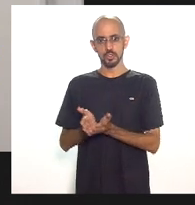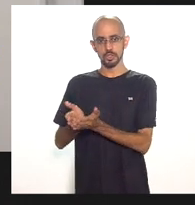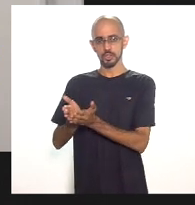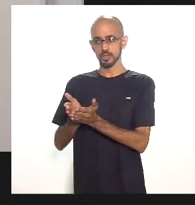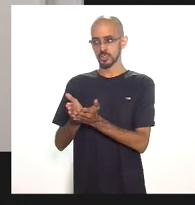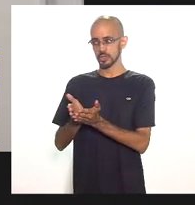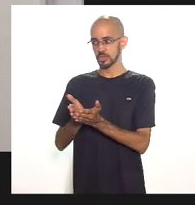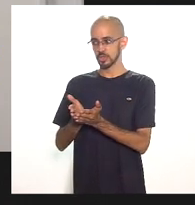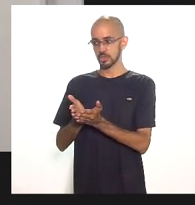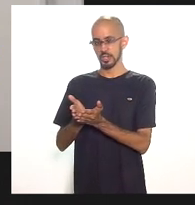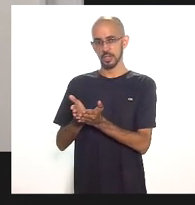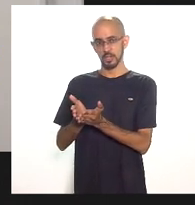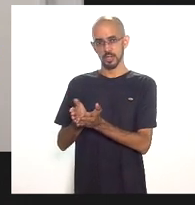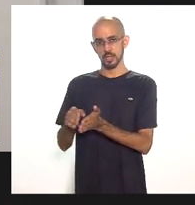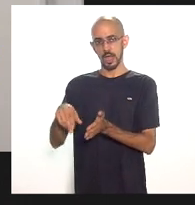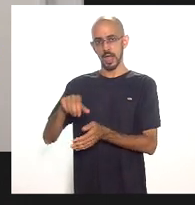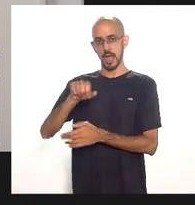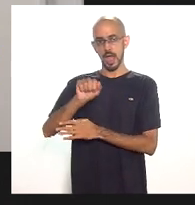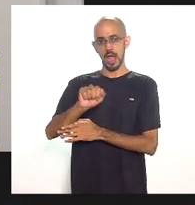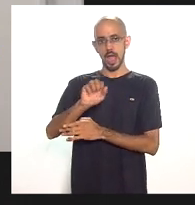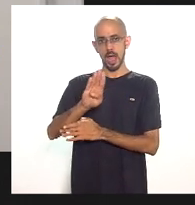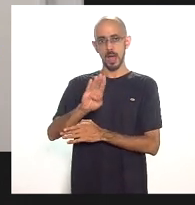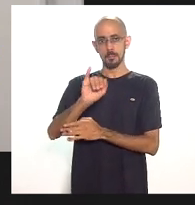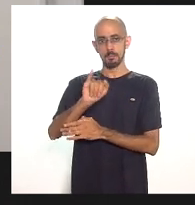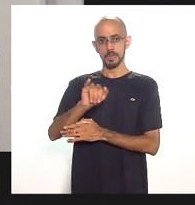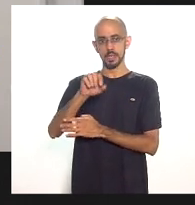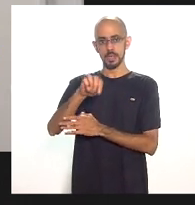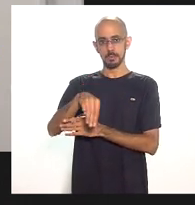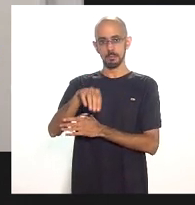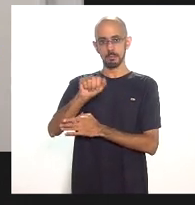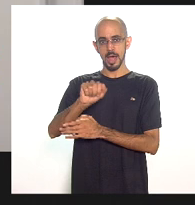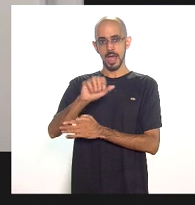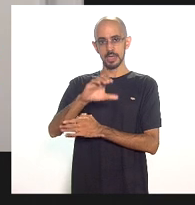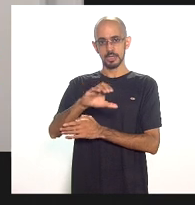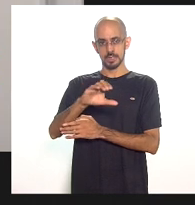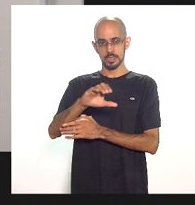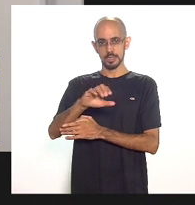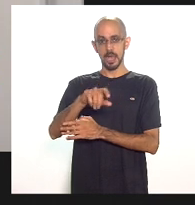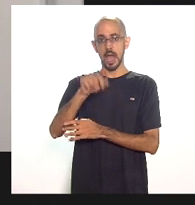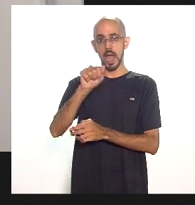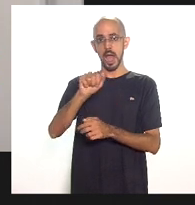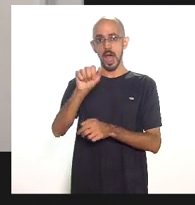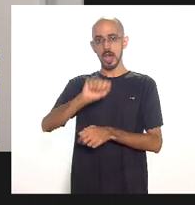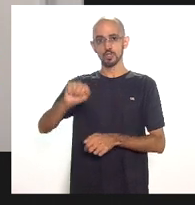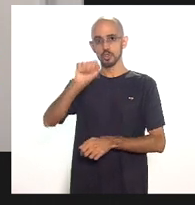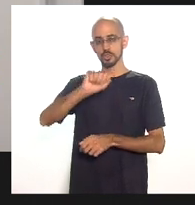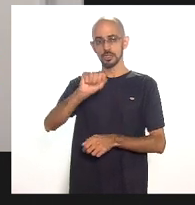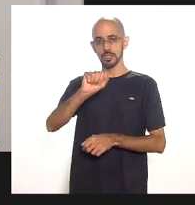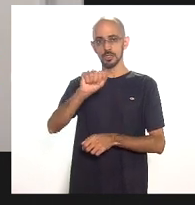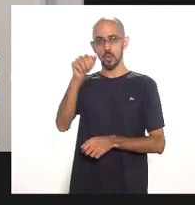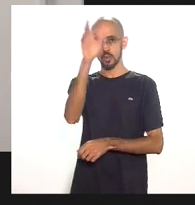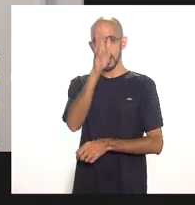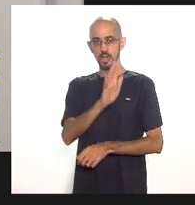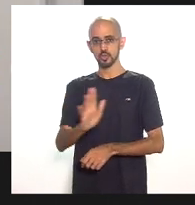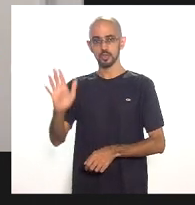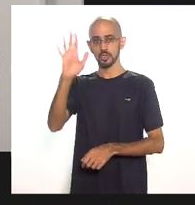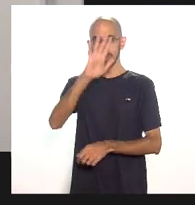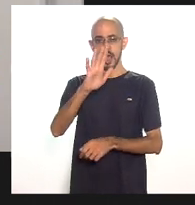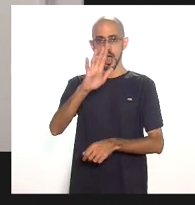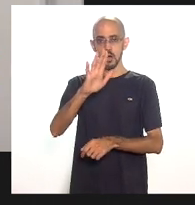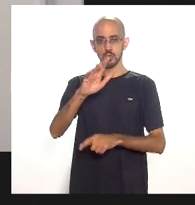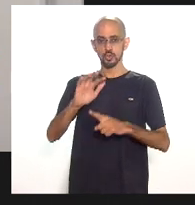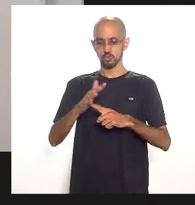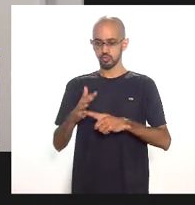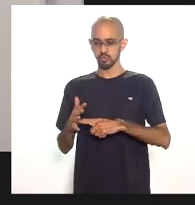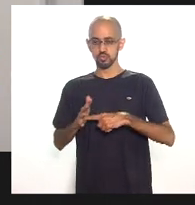e Onshore, da ABIMAC, que é a Associação Brasileira da Indústria de Máquinas e Equipamentos.